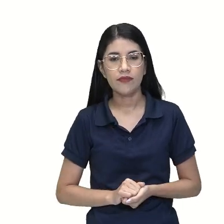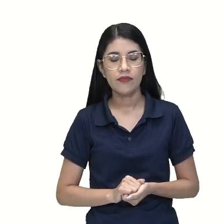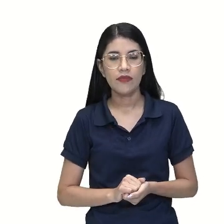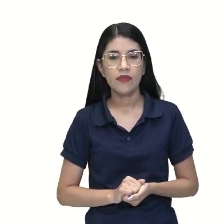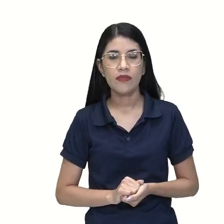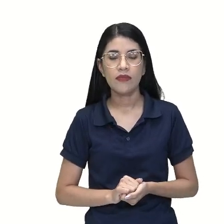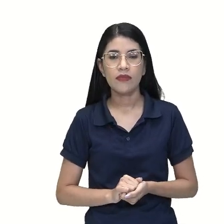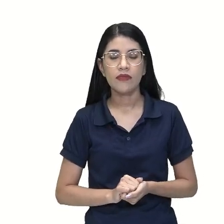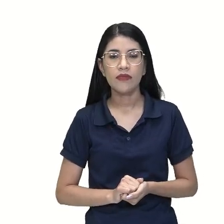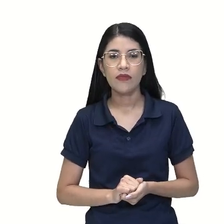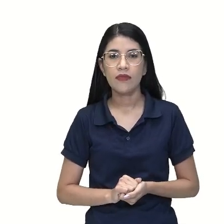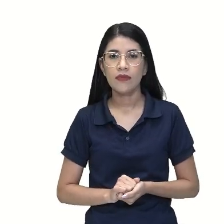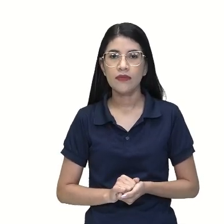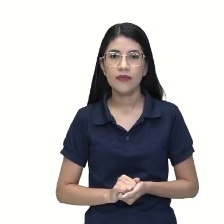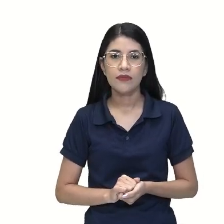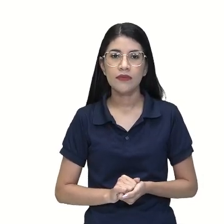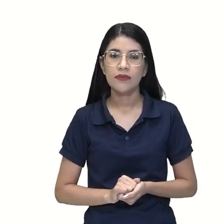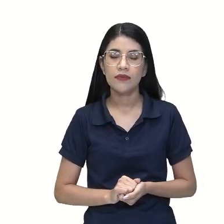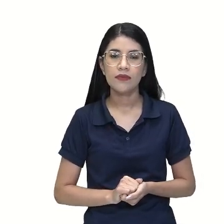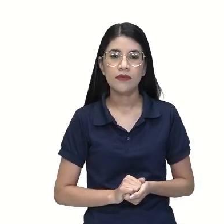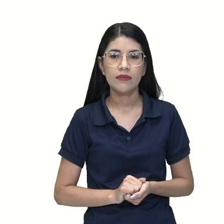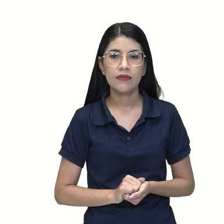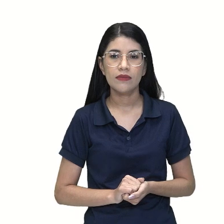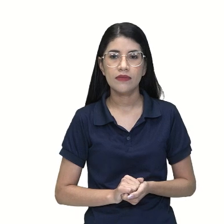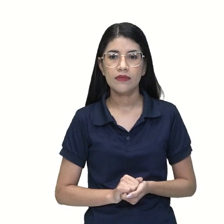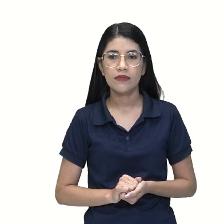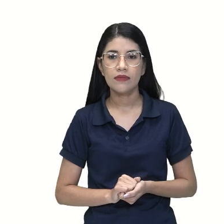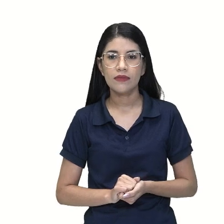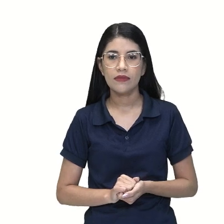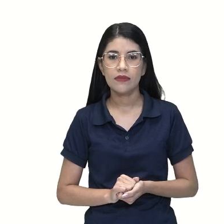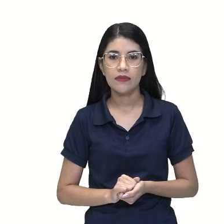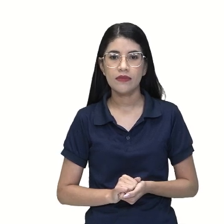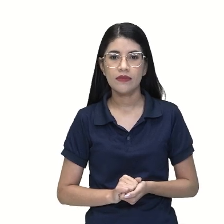Menos 4. Tá?